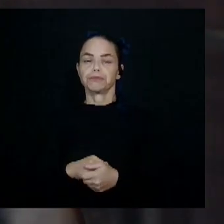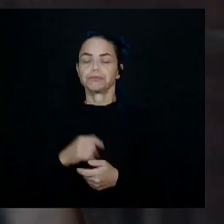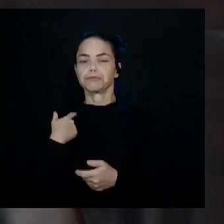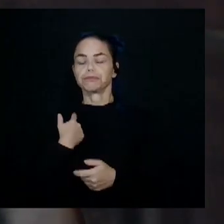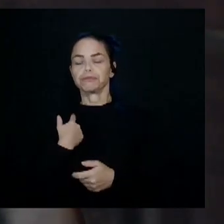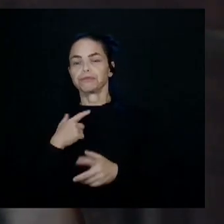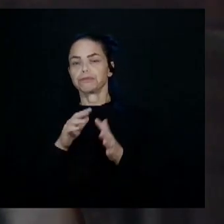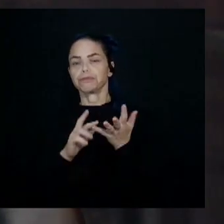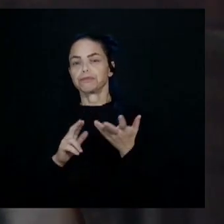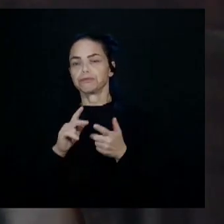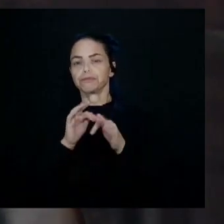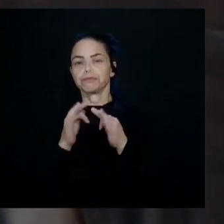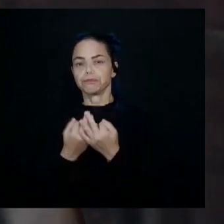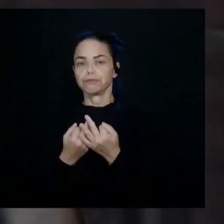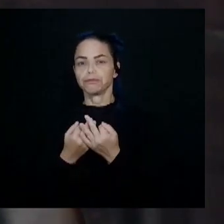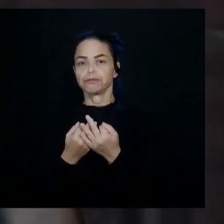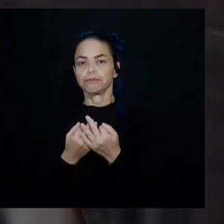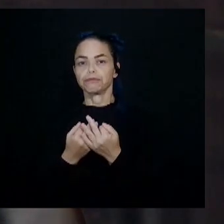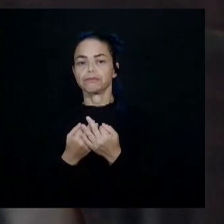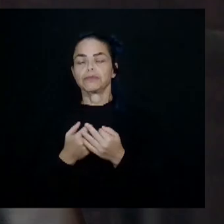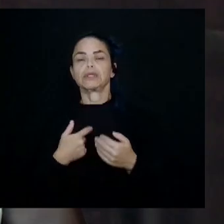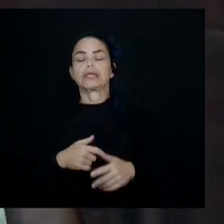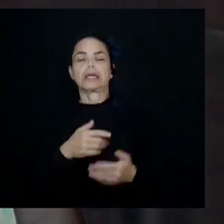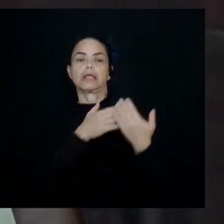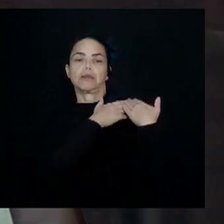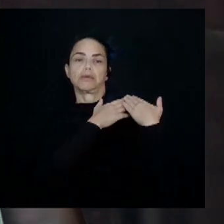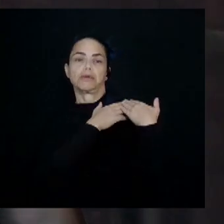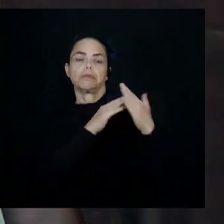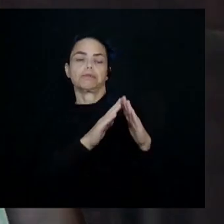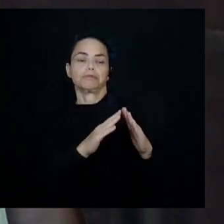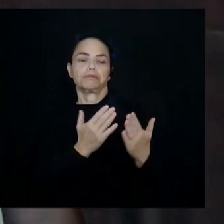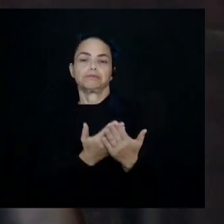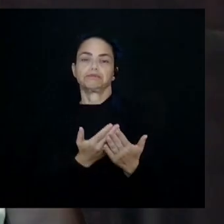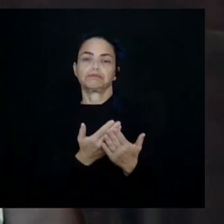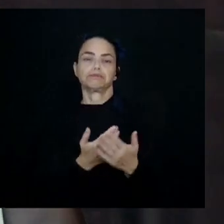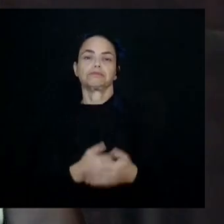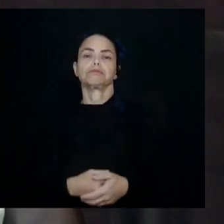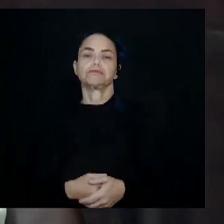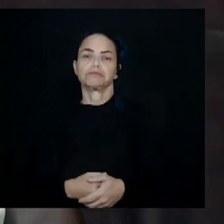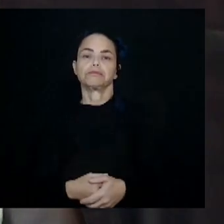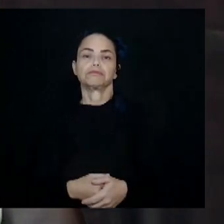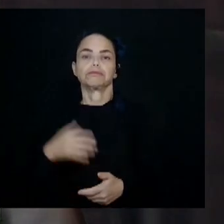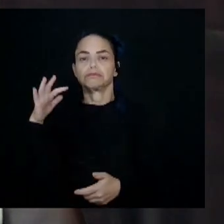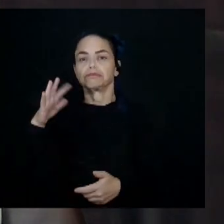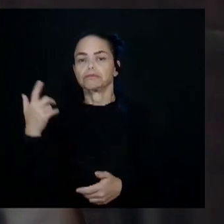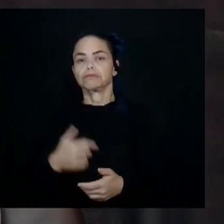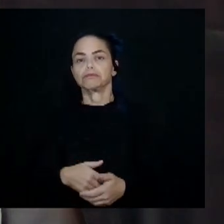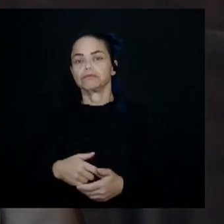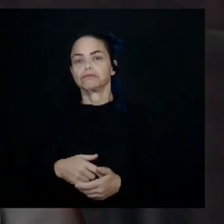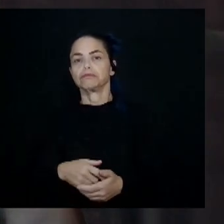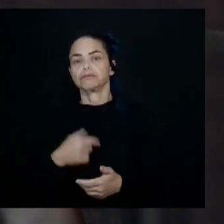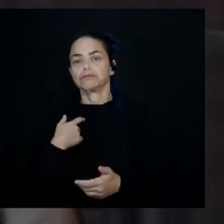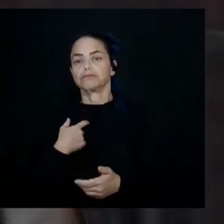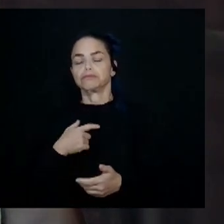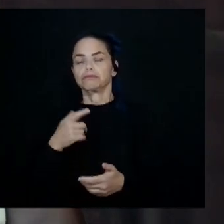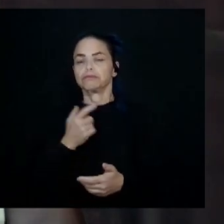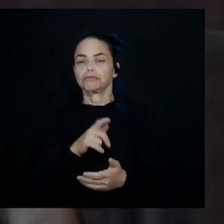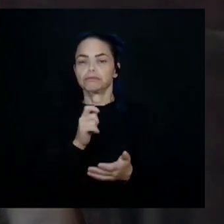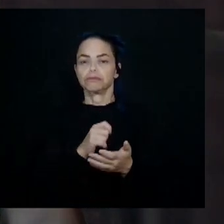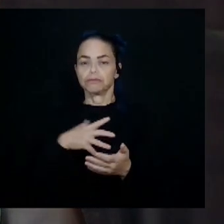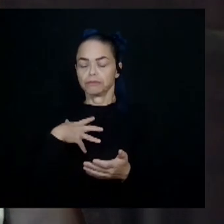acabam deixando isso para a escola. Exatamente. Né? Não, vai para a escola, resolve lá, professora, põe um bilhete para a professora. Peguei meu